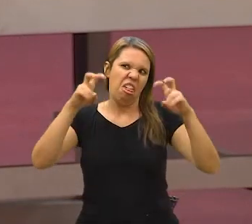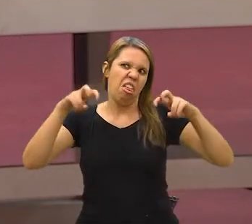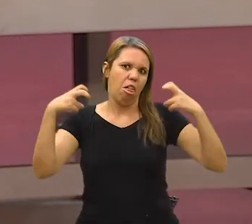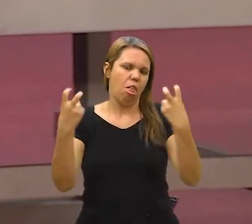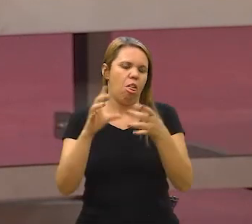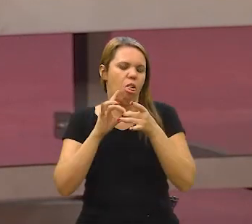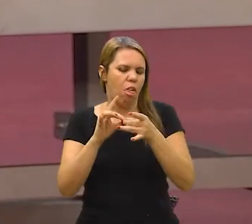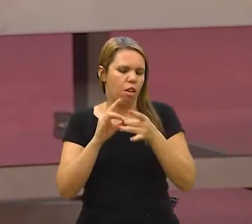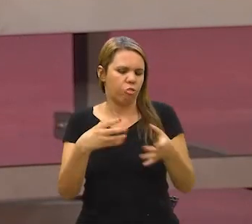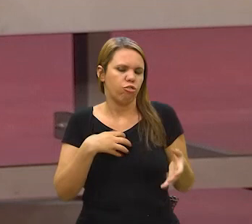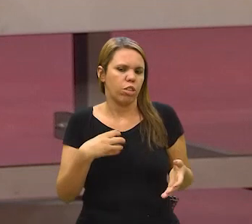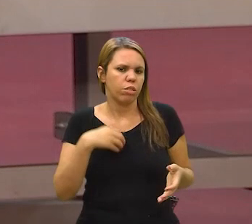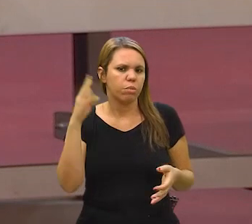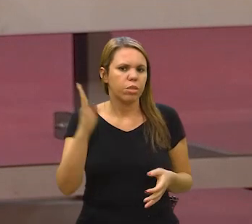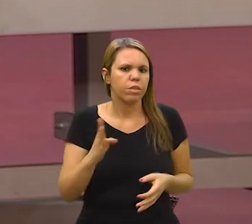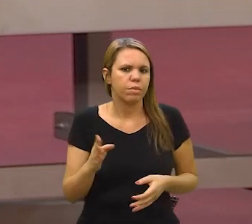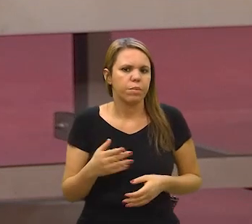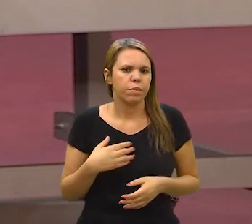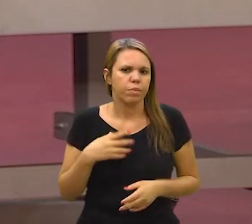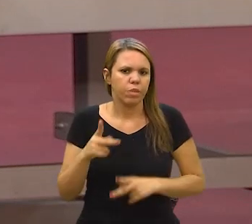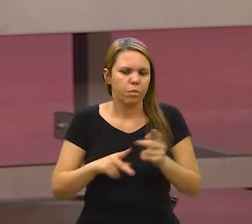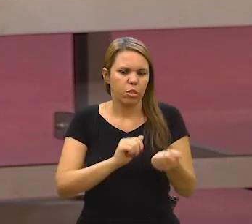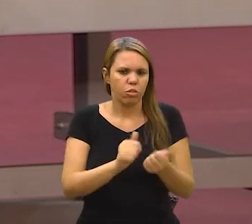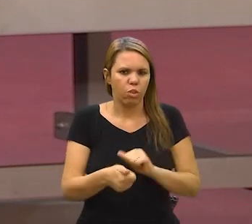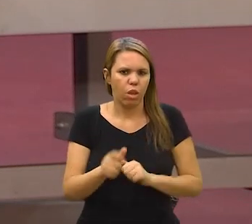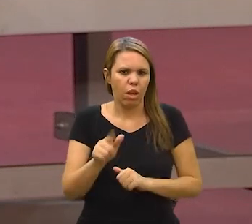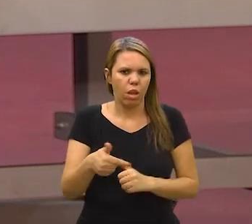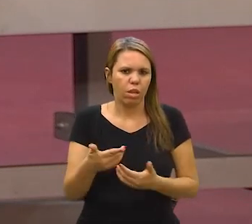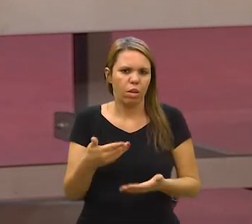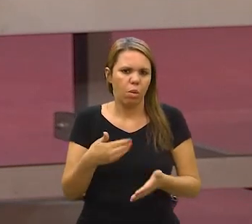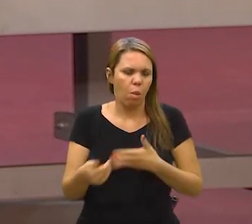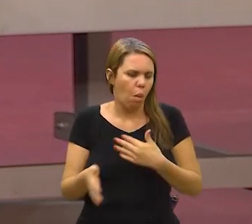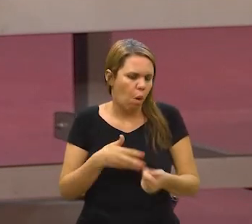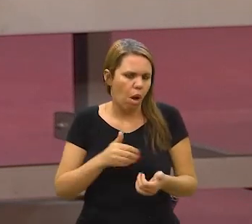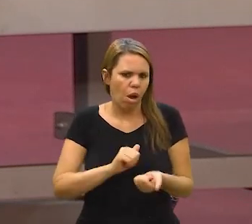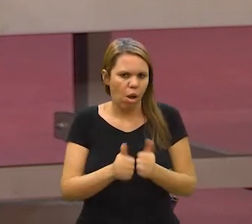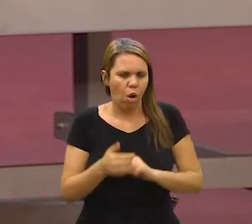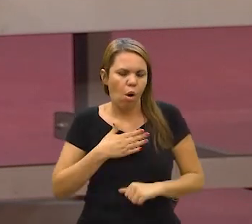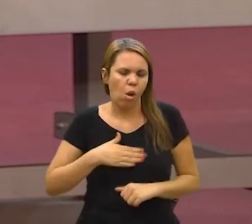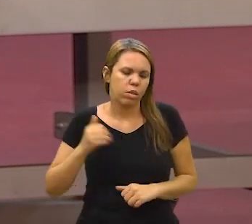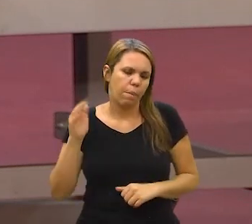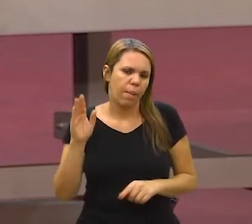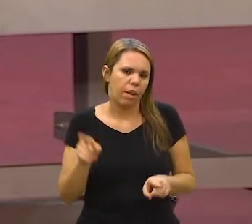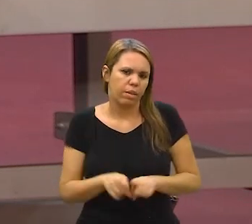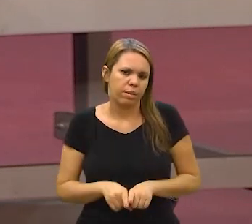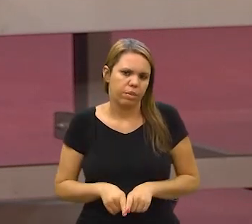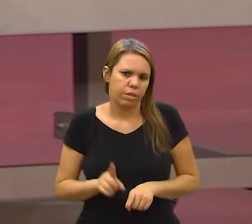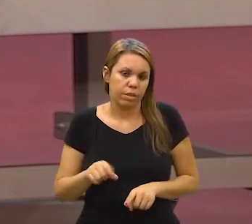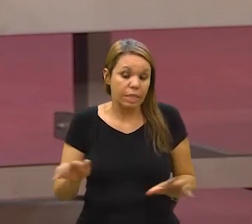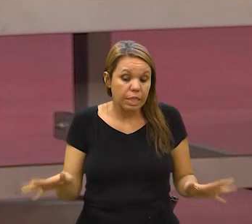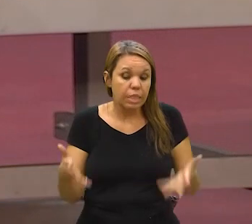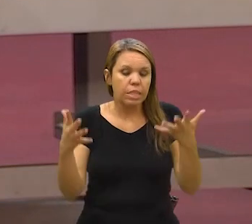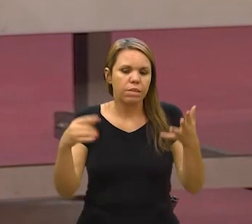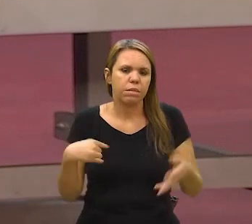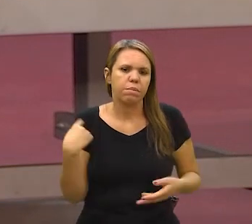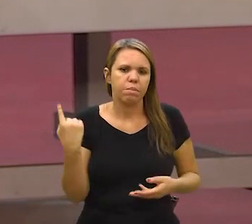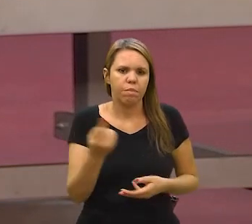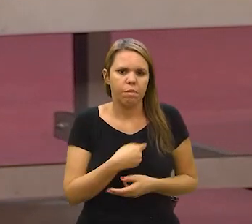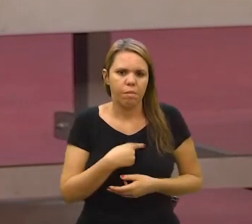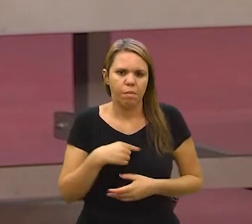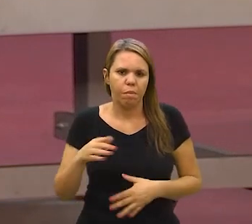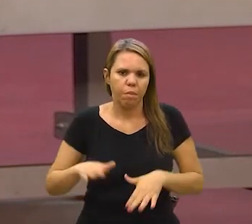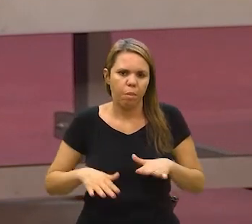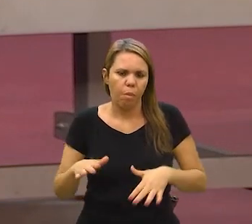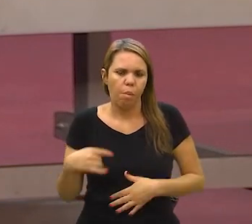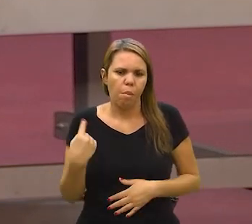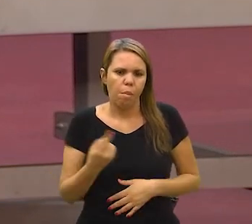acalorada, mas é o jeito do brasileiro ser, é o jeito que o jogador brasileiro de qualquer modalidade eu acho que gosta mais mesmo. Isso incentiva a gente.